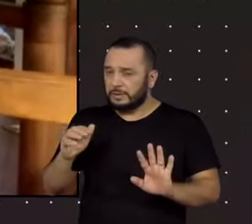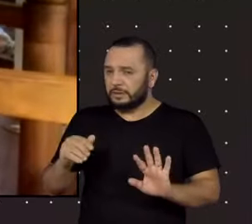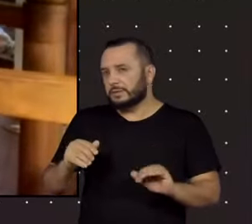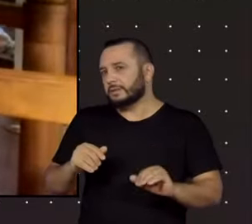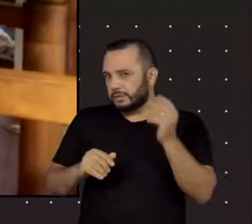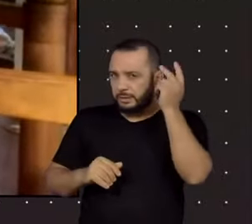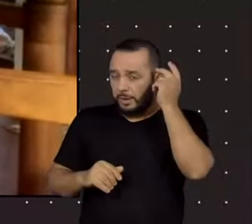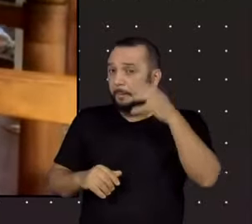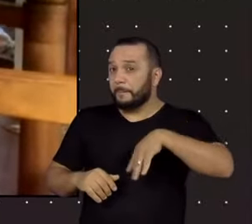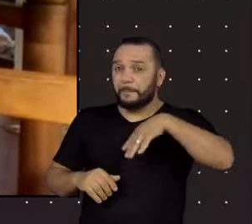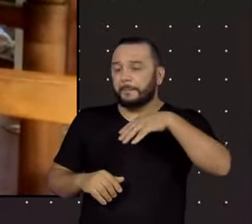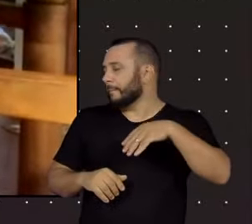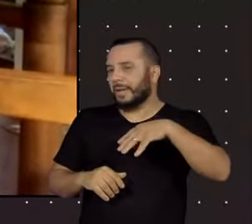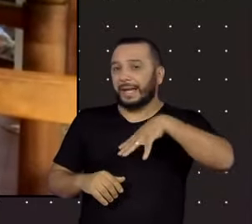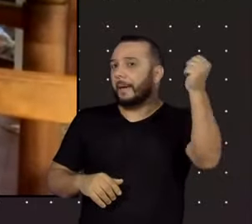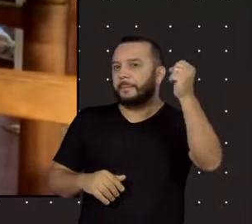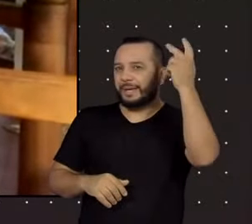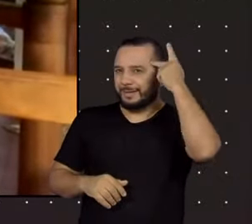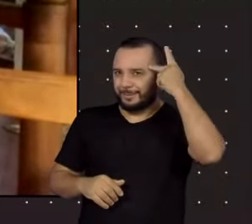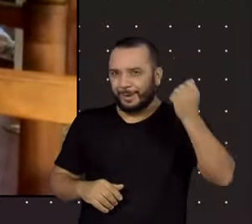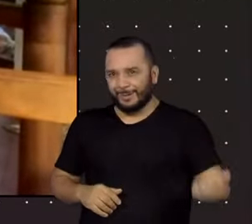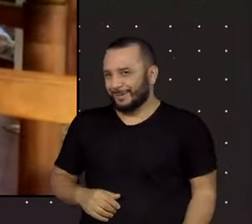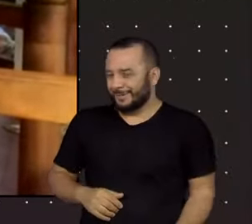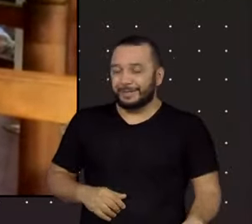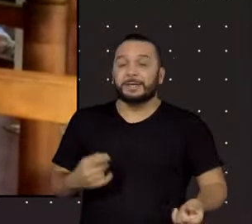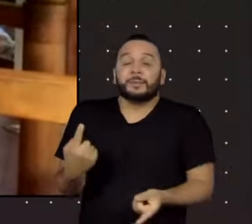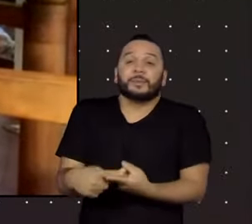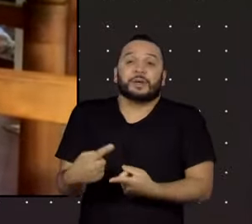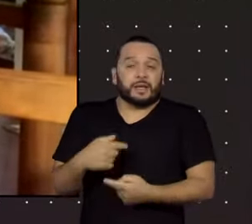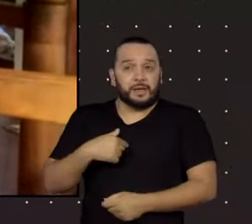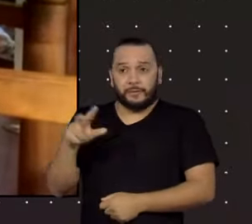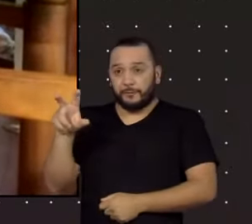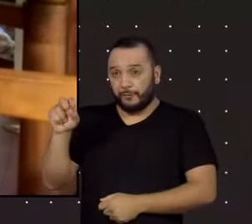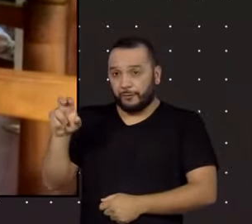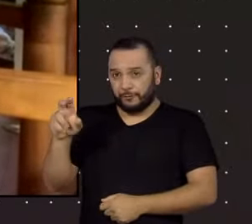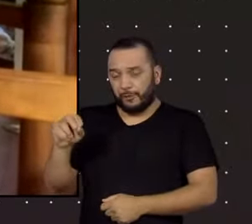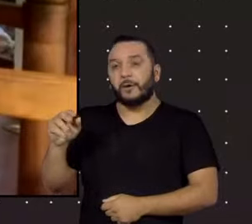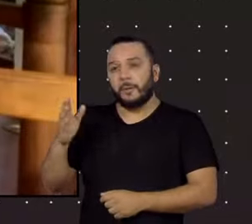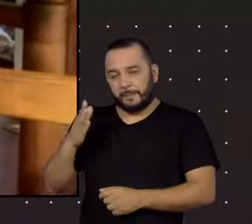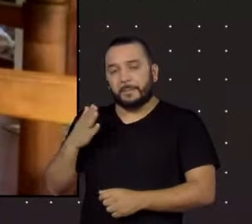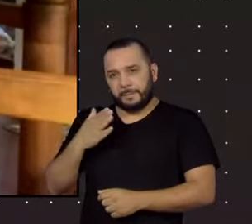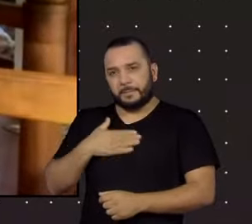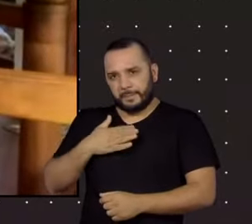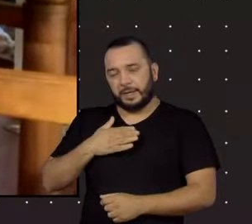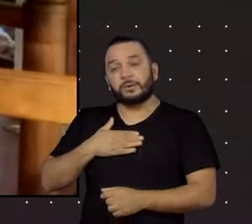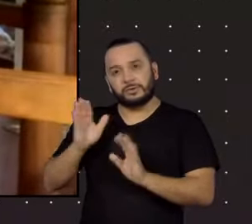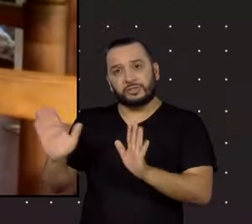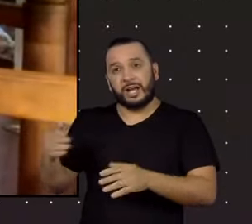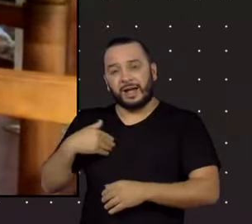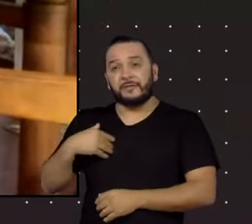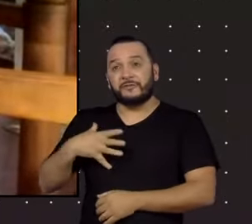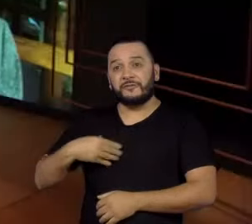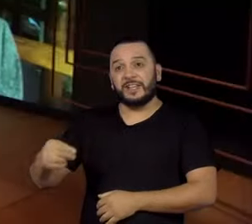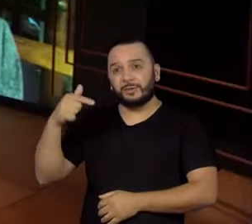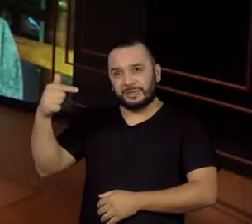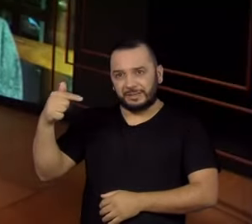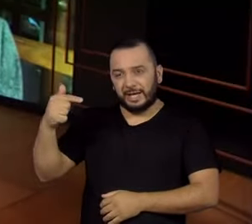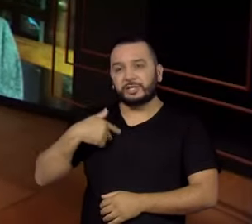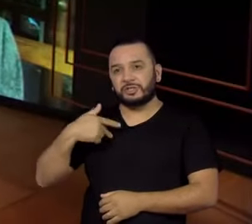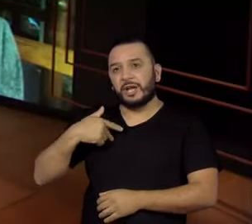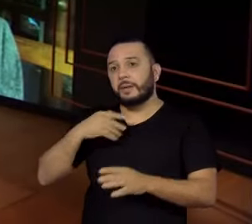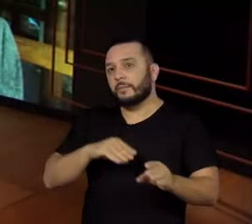mas porque o meu avô, por parte de mãe, ele veio para cá, fez 7 filhos, se mandou na Itália para buscar uma